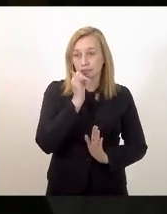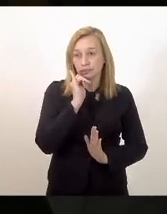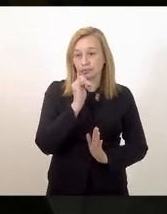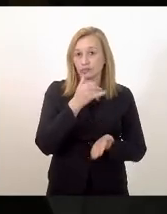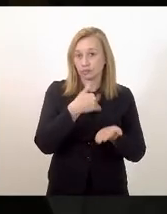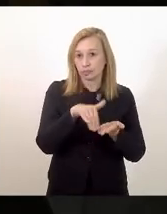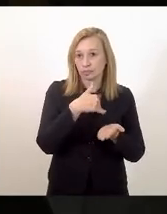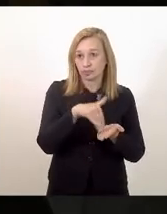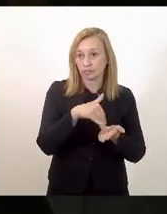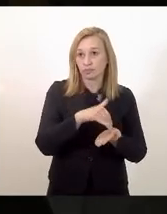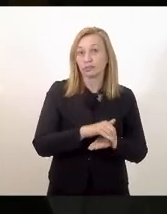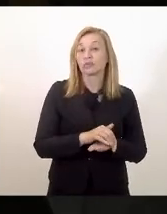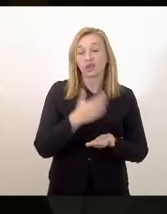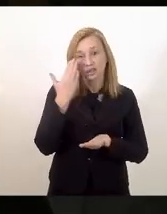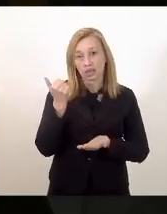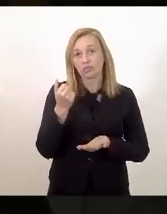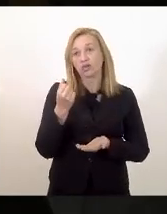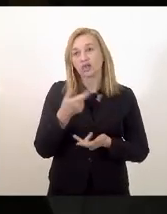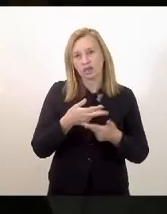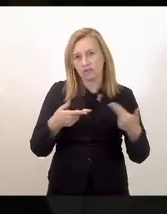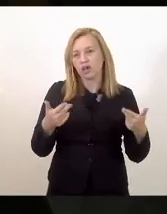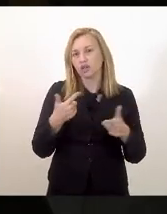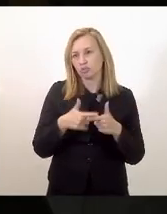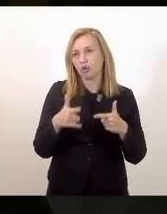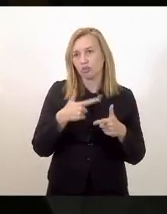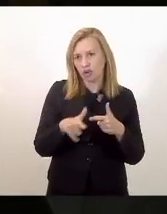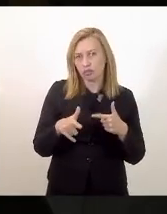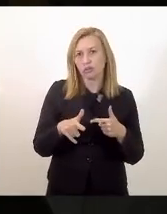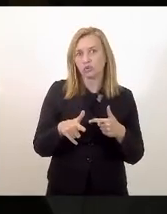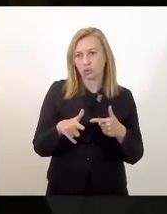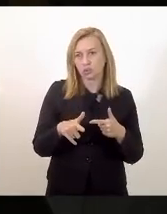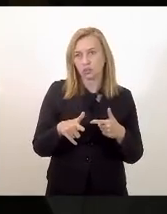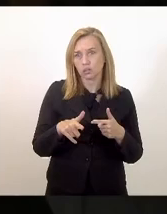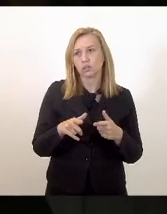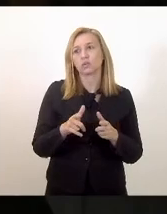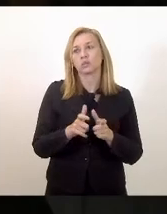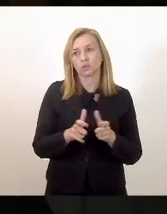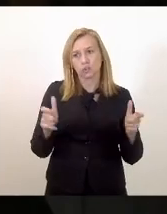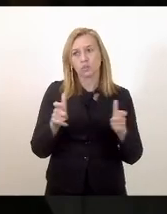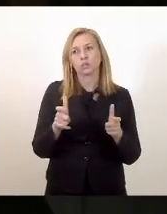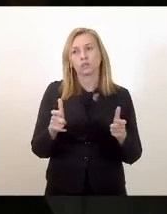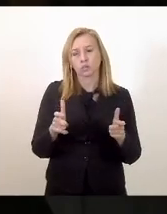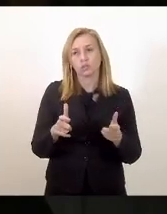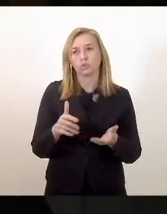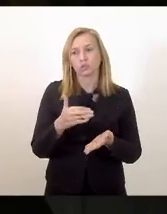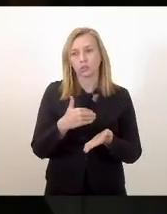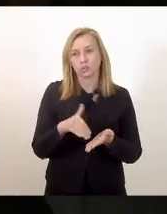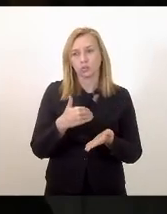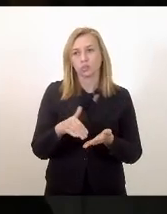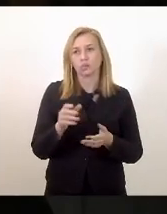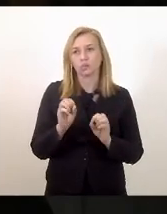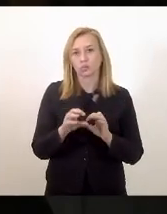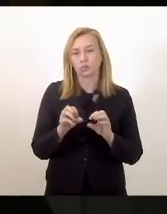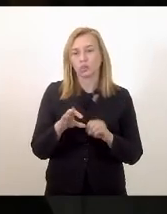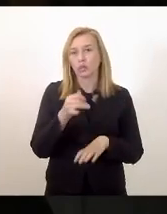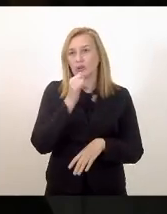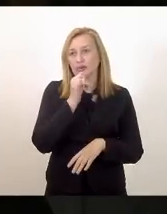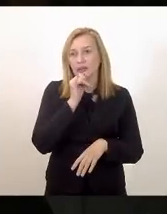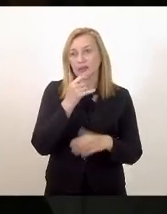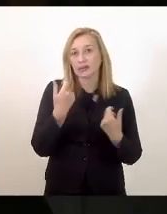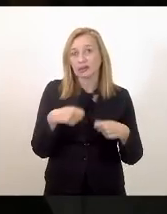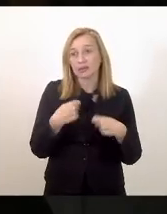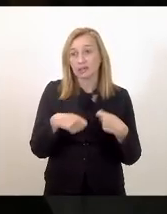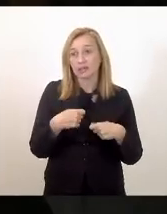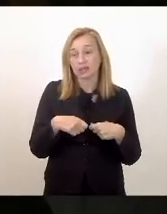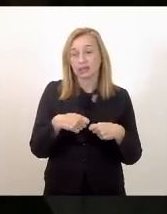Secretaria. A gente sabe que muitos problemas, inclusive, extrapolam a alçada da Secretaria de Educação. Por exemplo, a necessidade